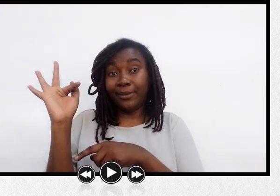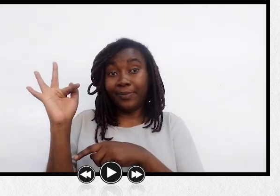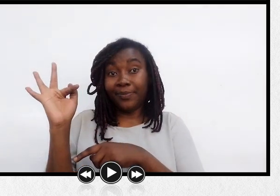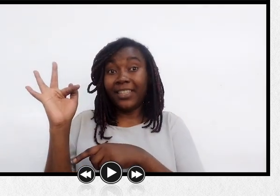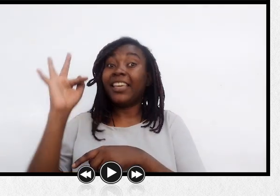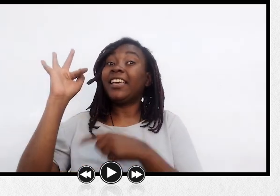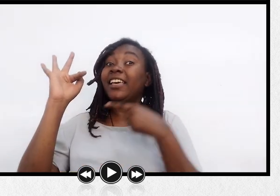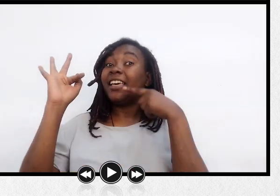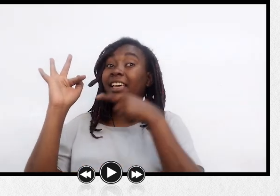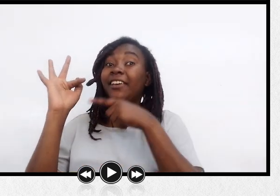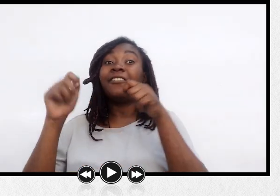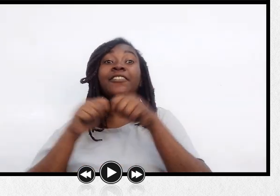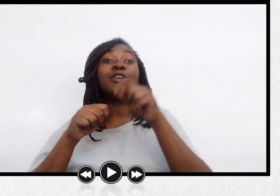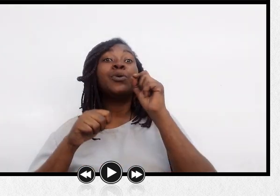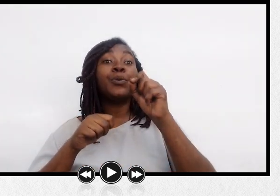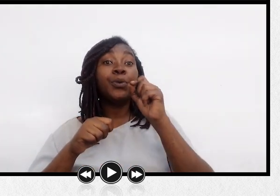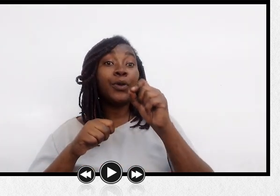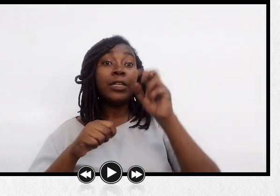A federal diz o quê? Que